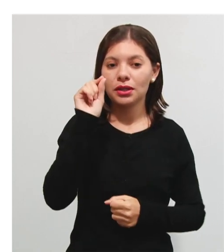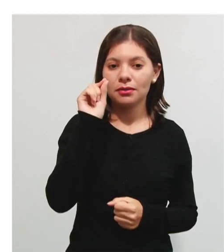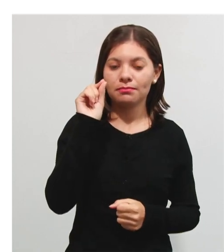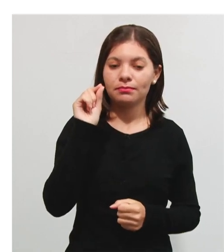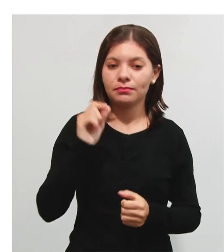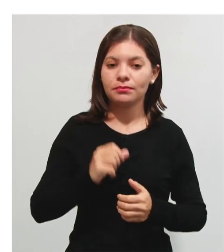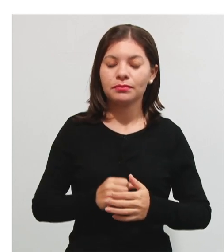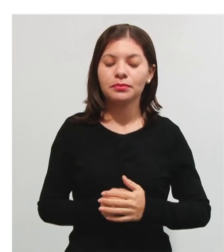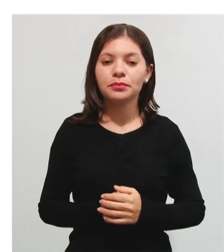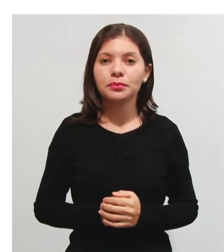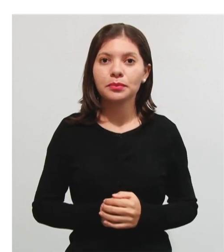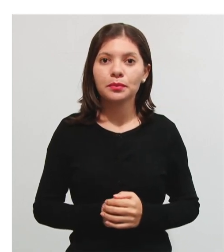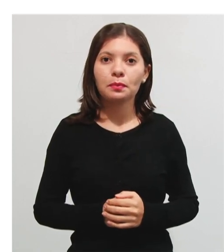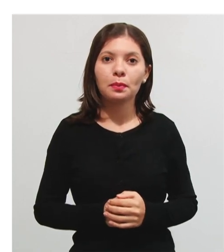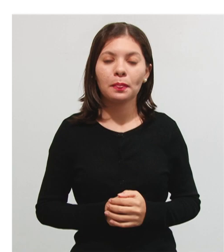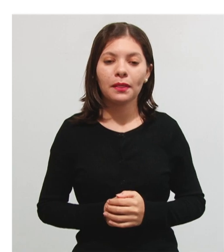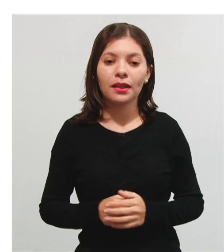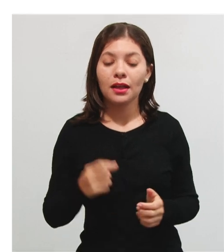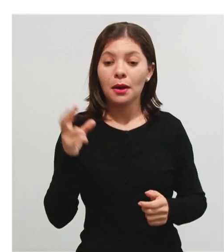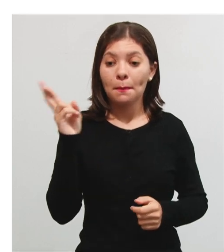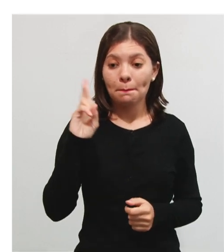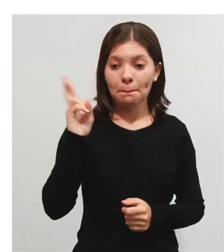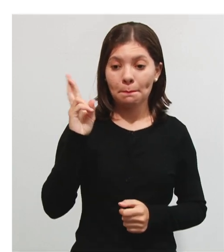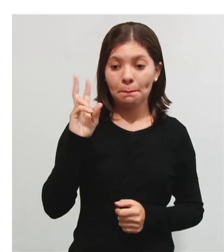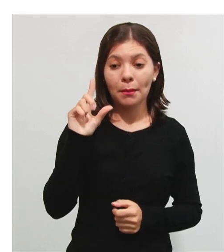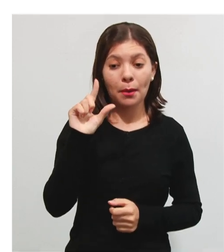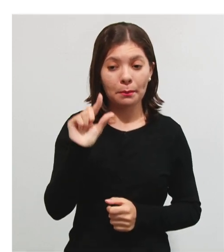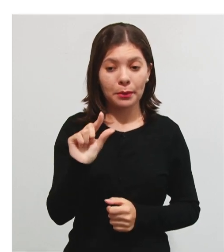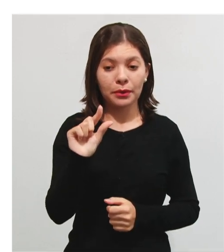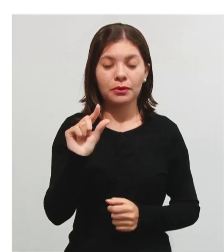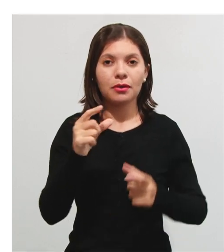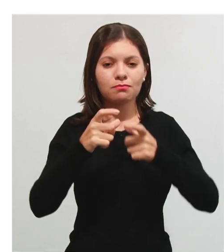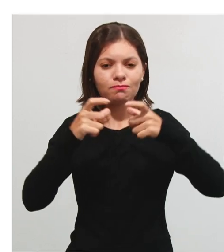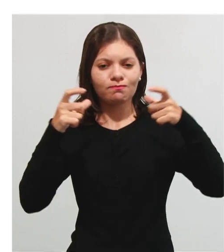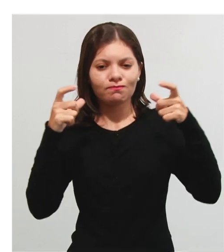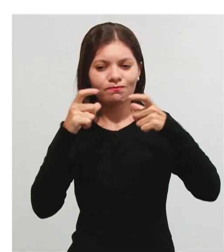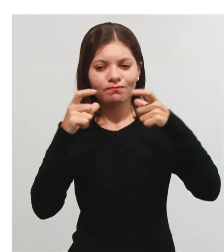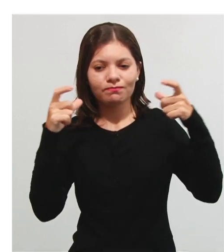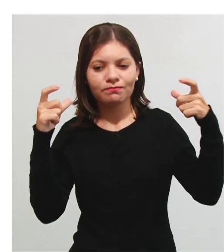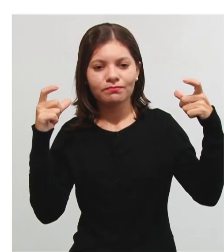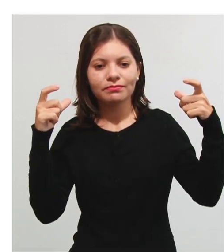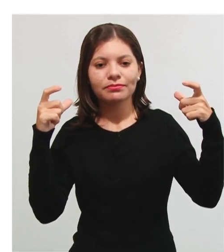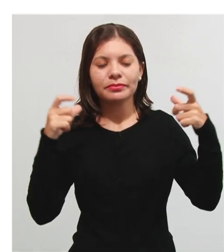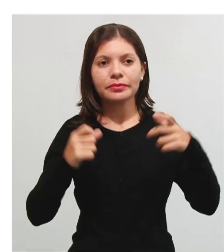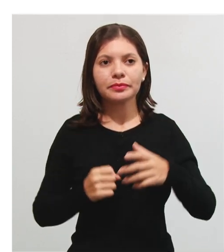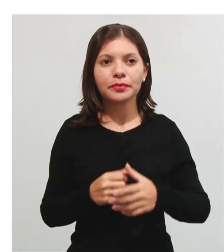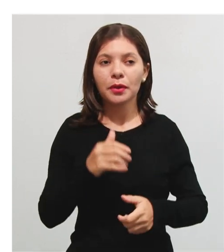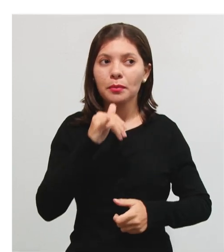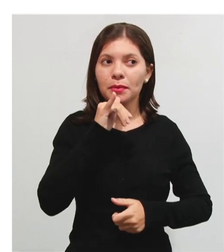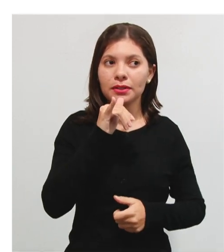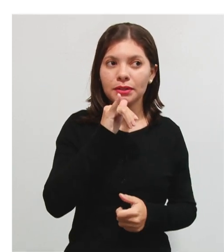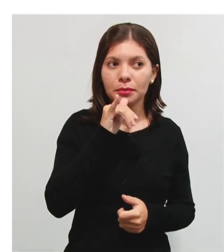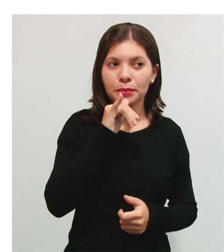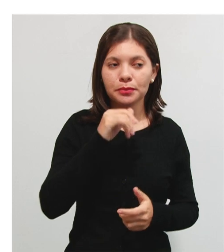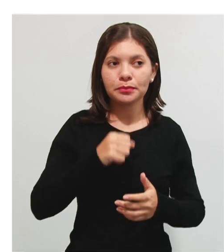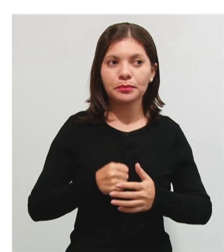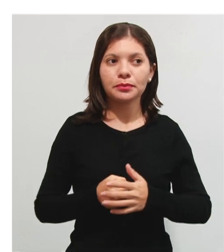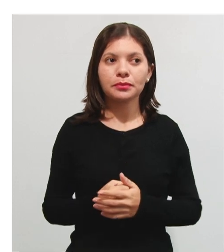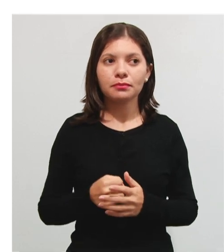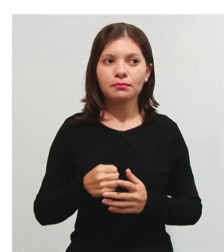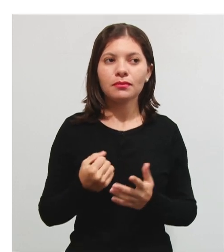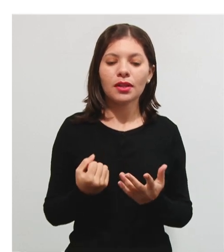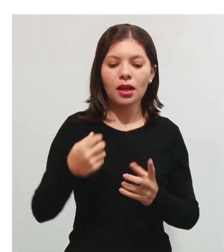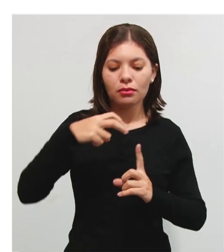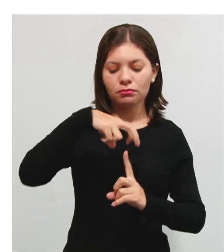menor, porque você vai produzir em grande escala aquele tipo de produto ou bem. Por exemplo, tampinhas de